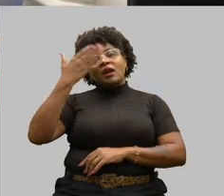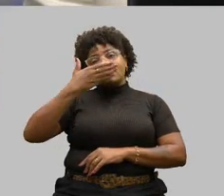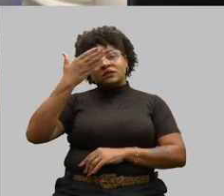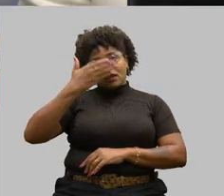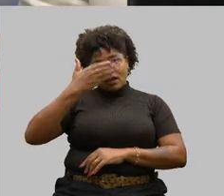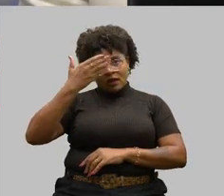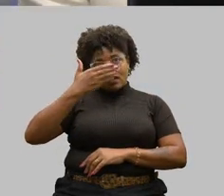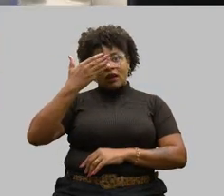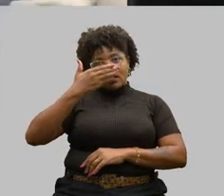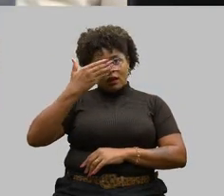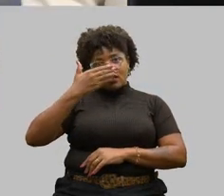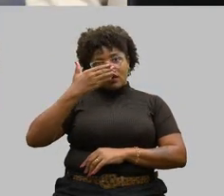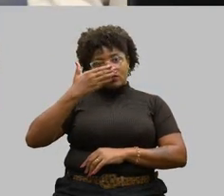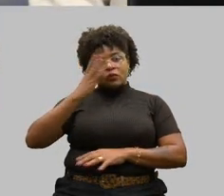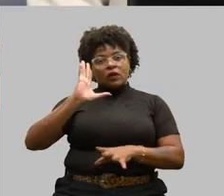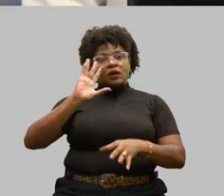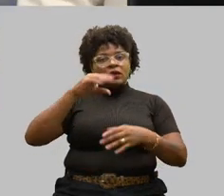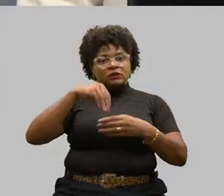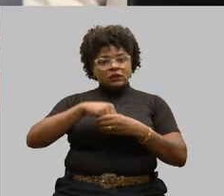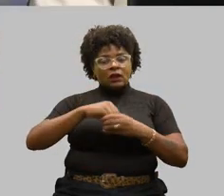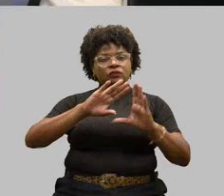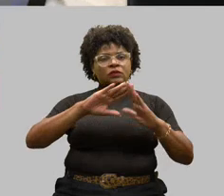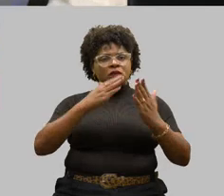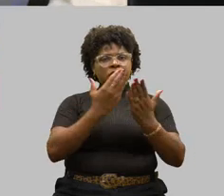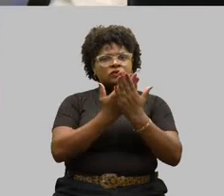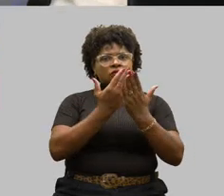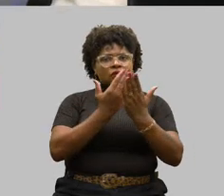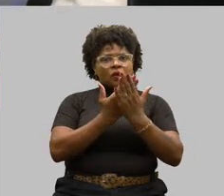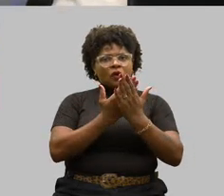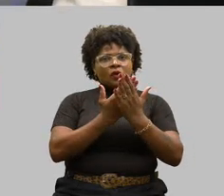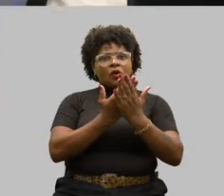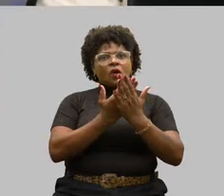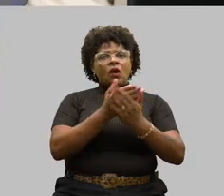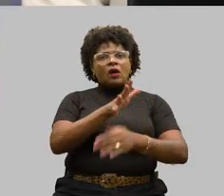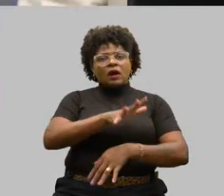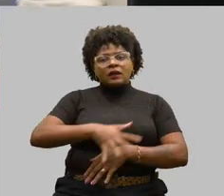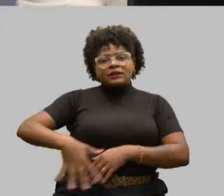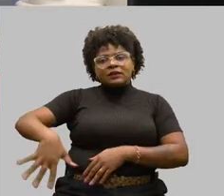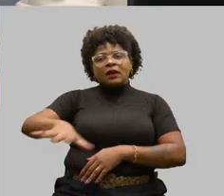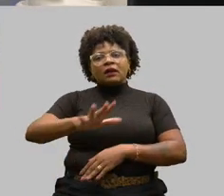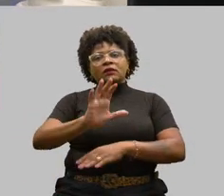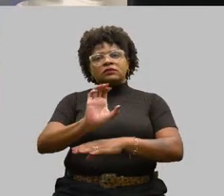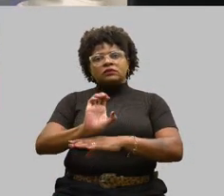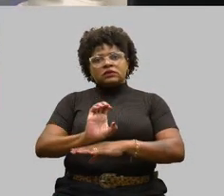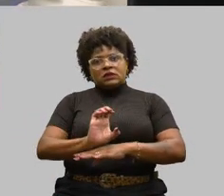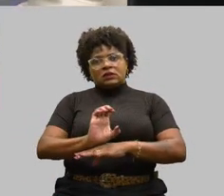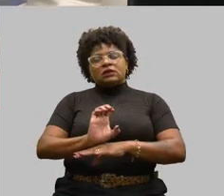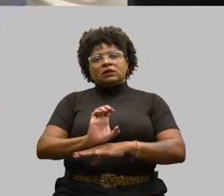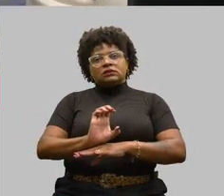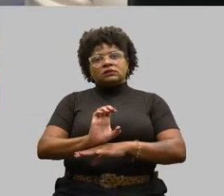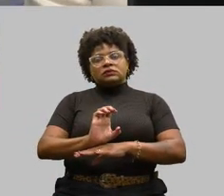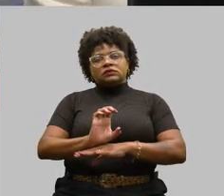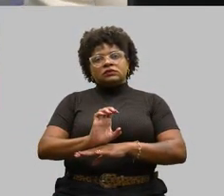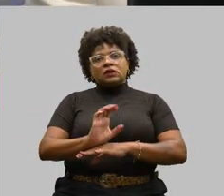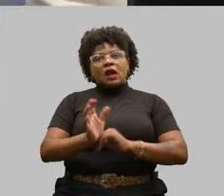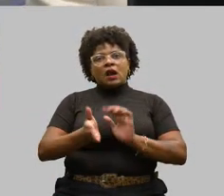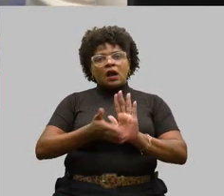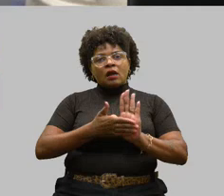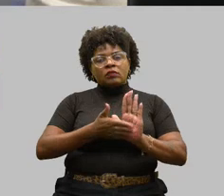nos estabelecimentos nas escolas em âmbito Estadual o programa